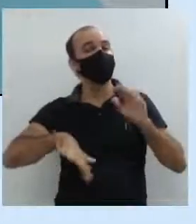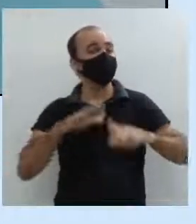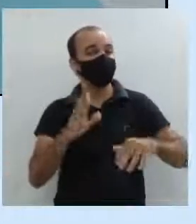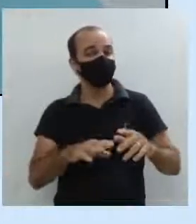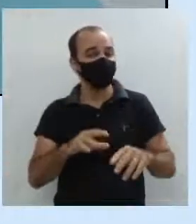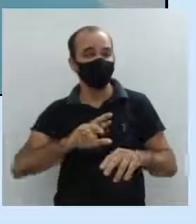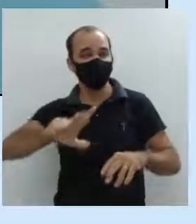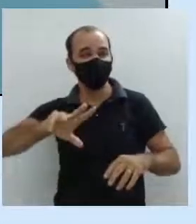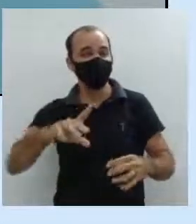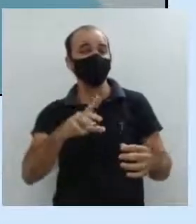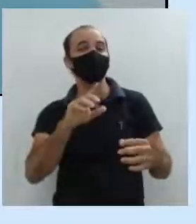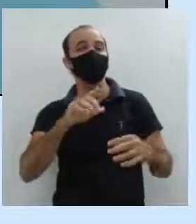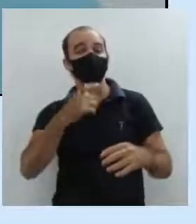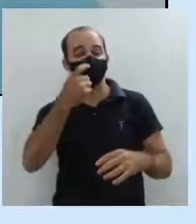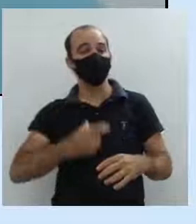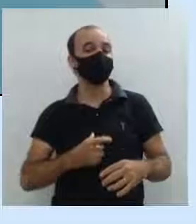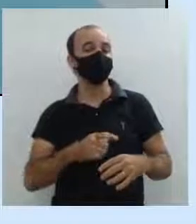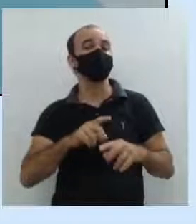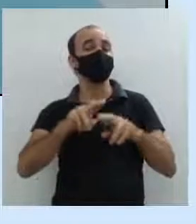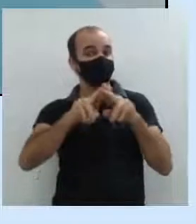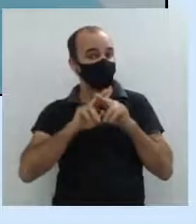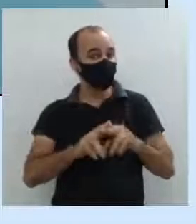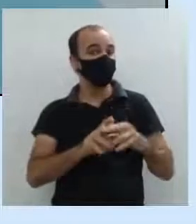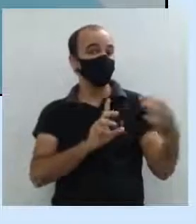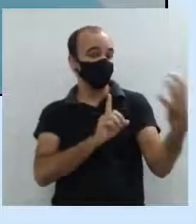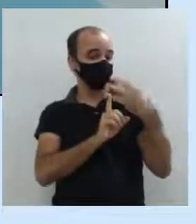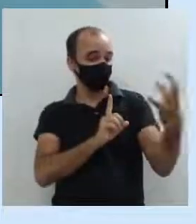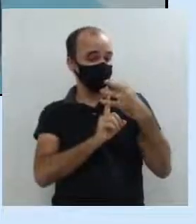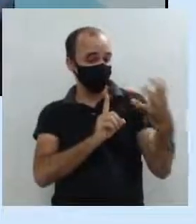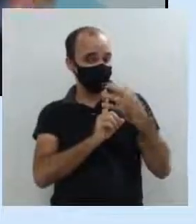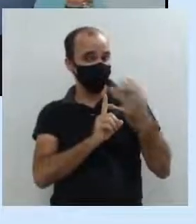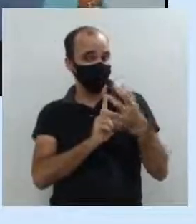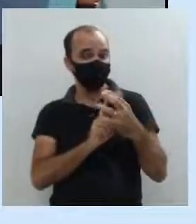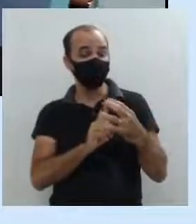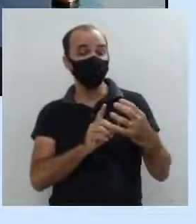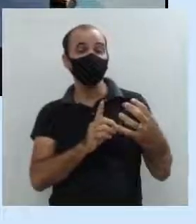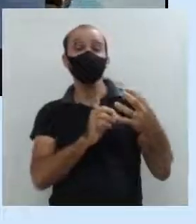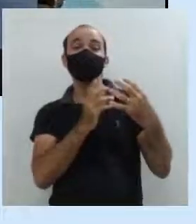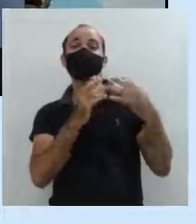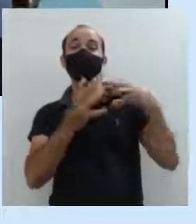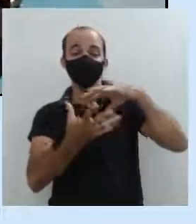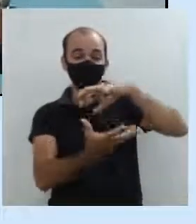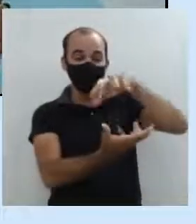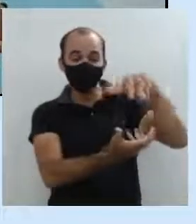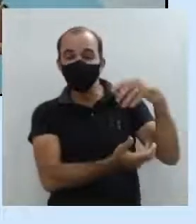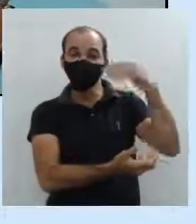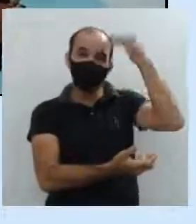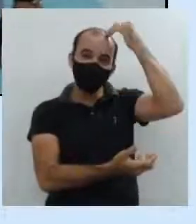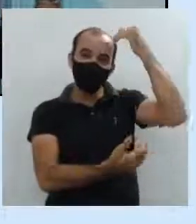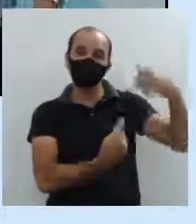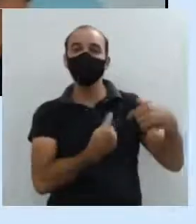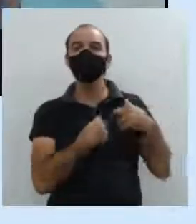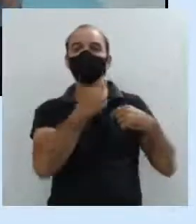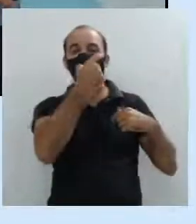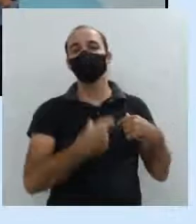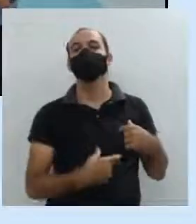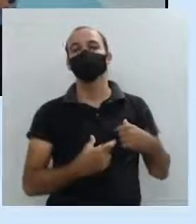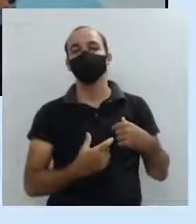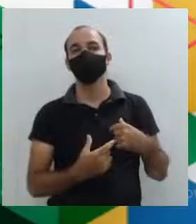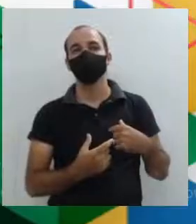somos. Isso é forte, hein? Olha só. Eu gosto muito dessa tirinha que diz